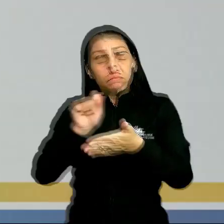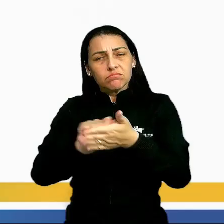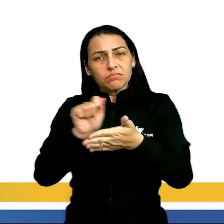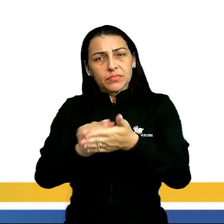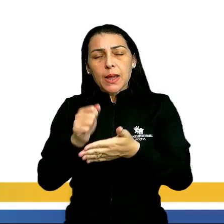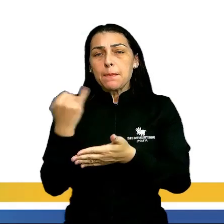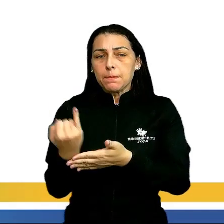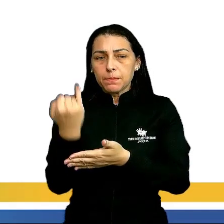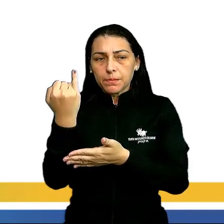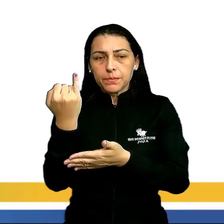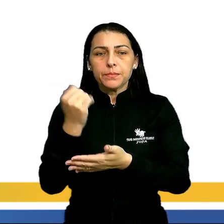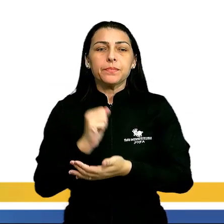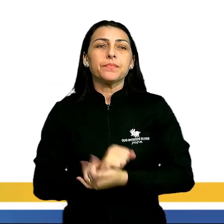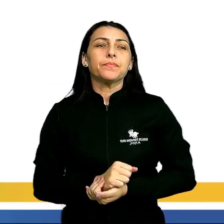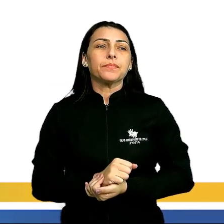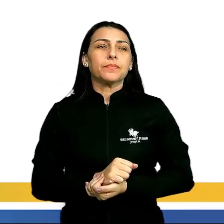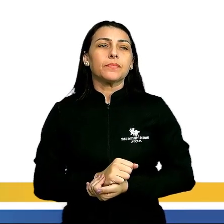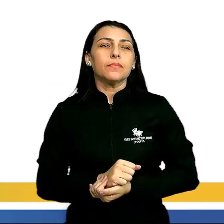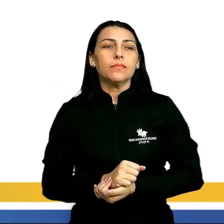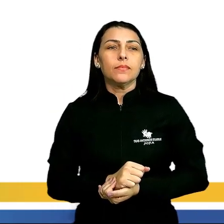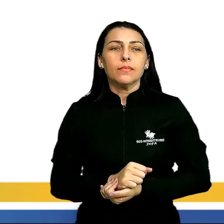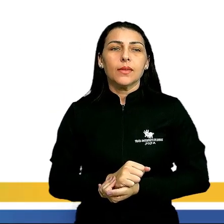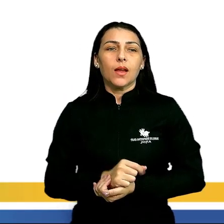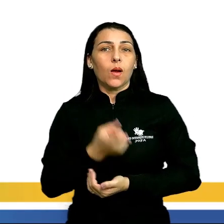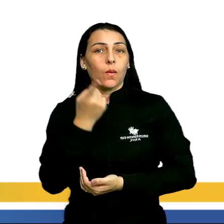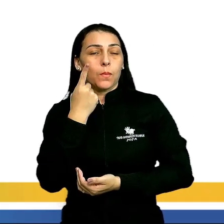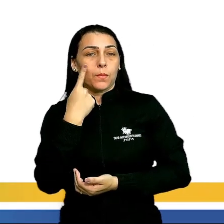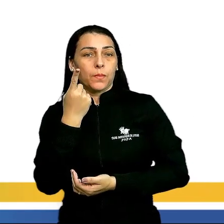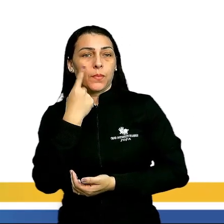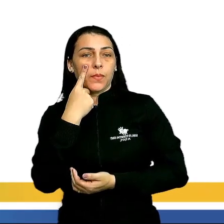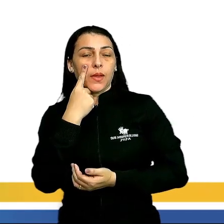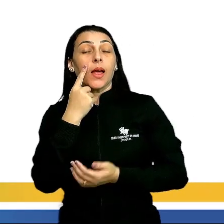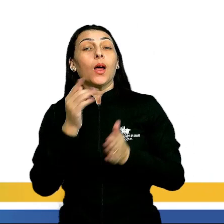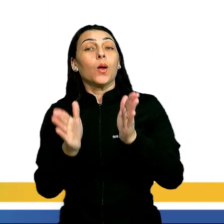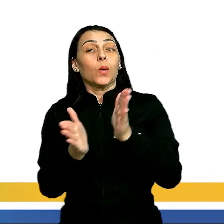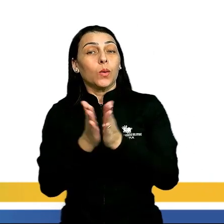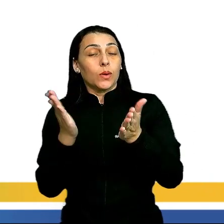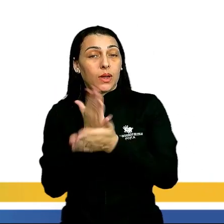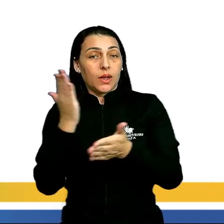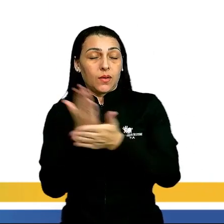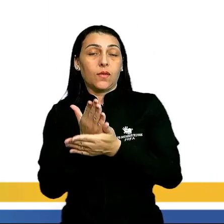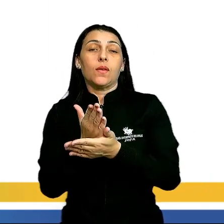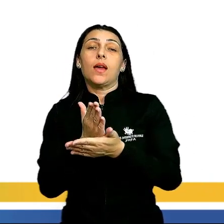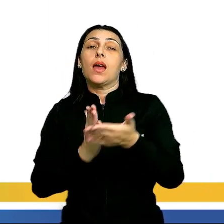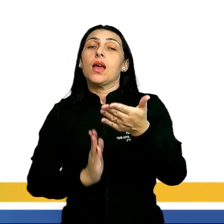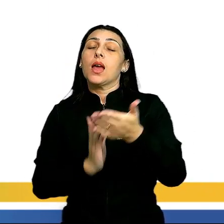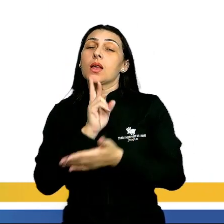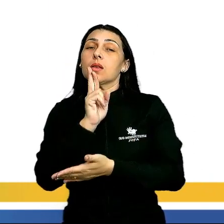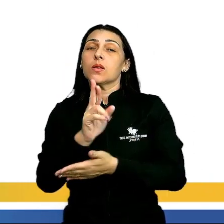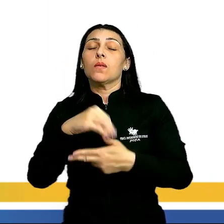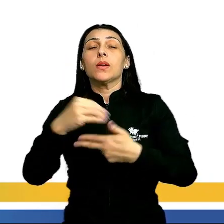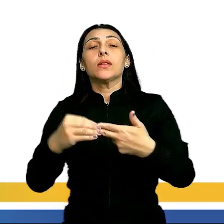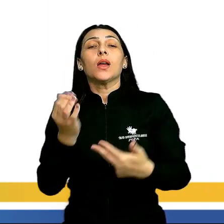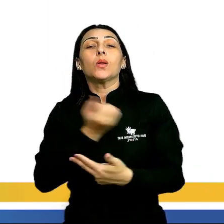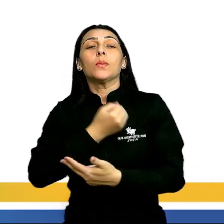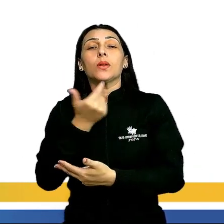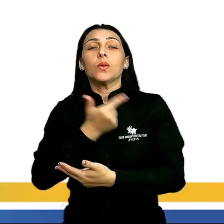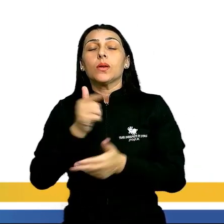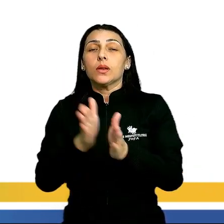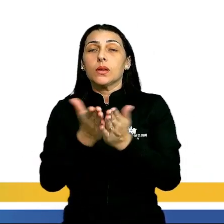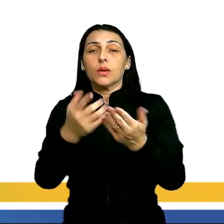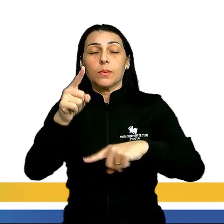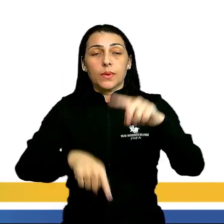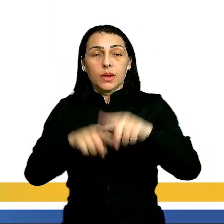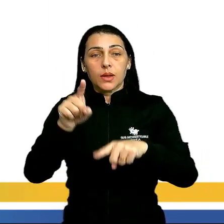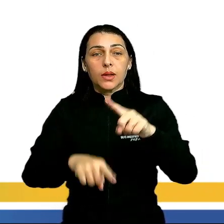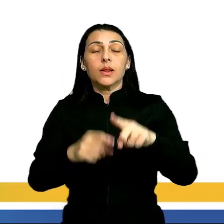anotações necessárias. Então, vamos lá no nosso livro Resolva Enem número 2. Abram o material de vocês lá